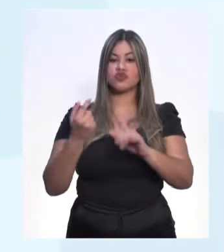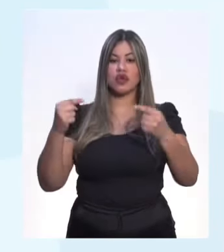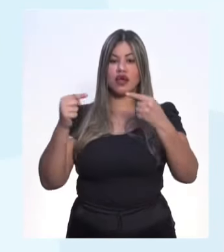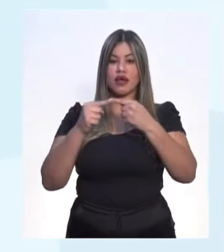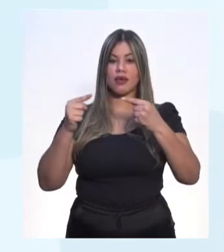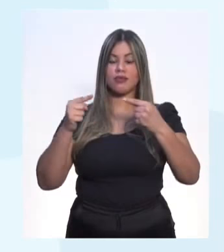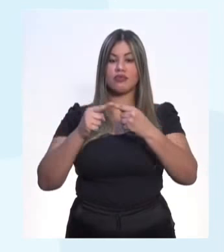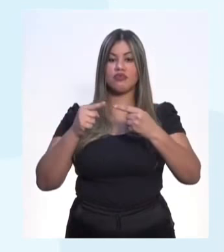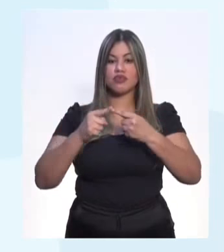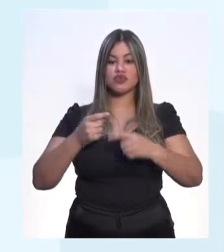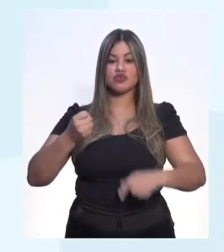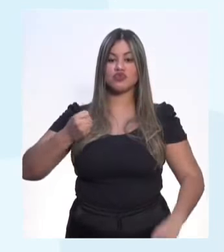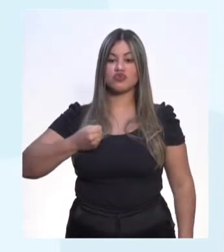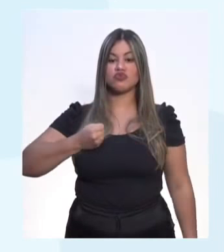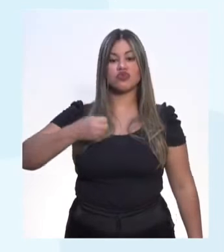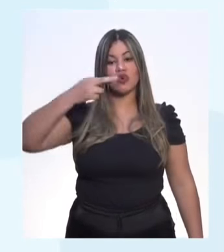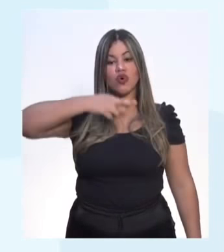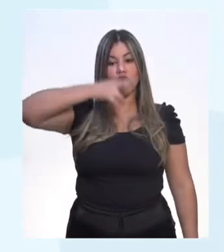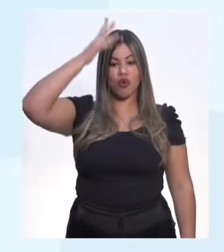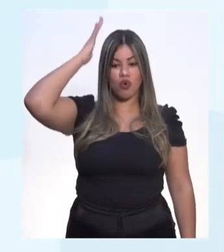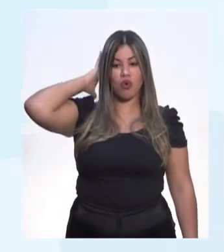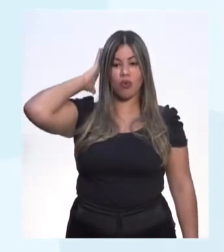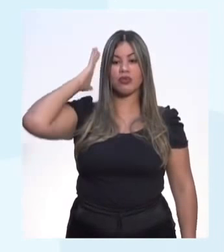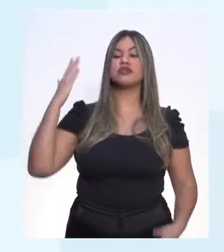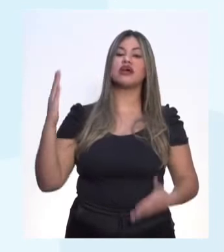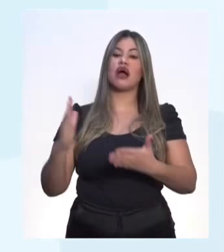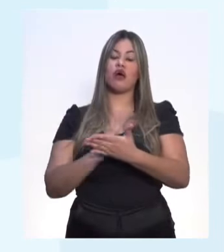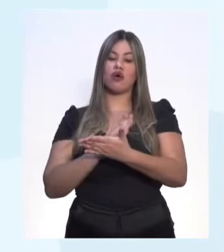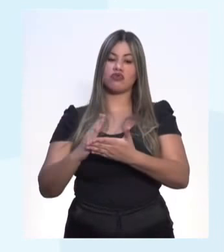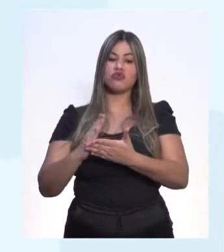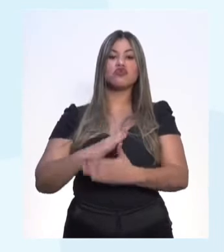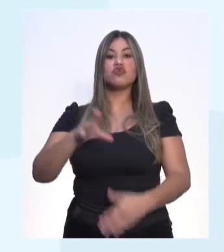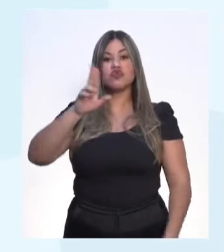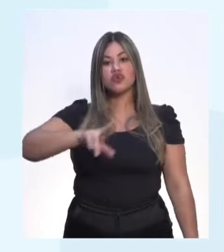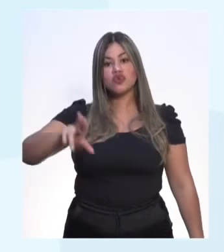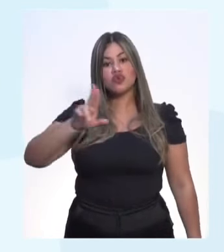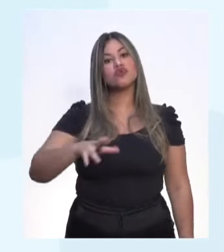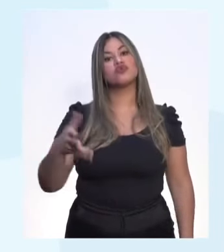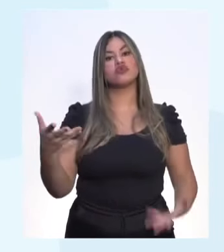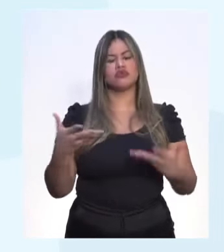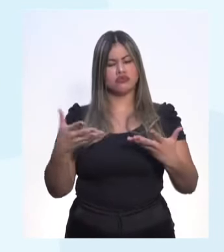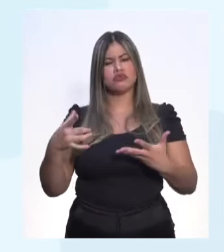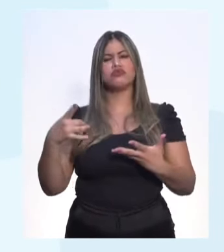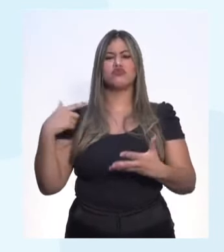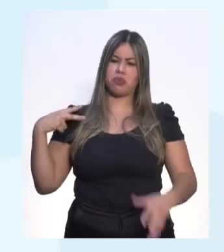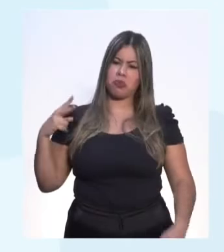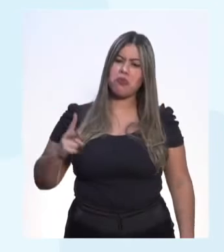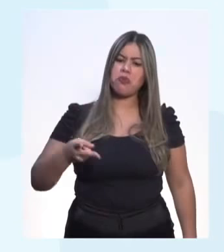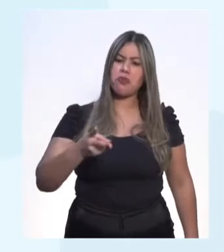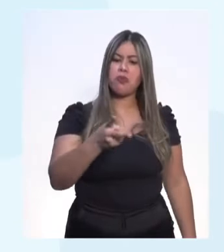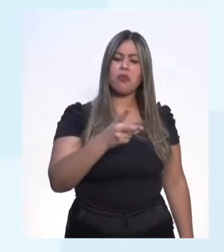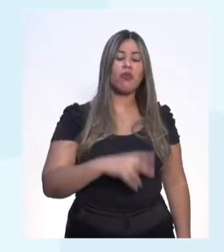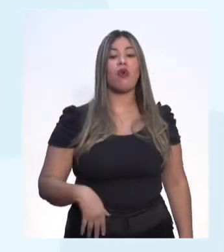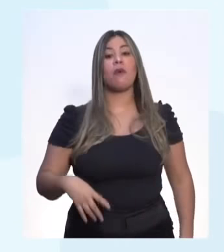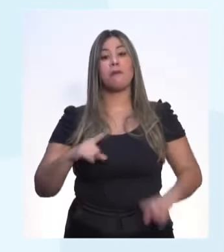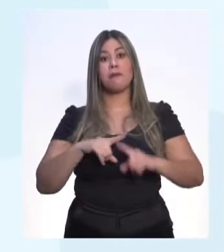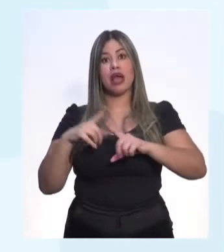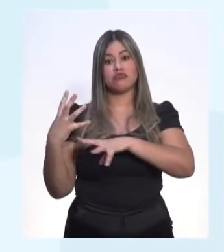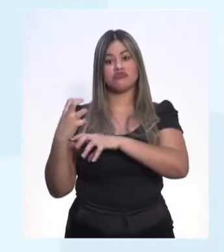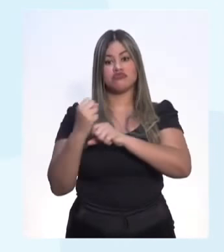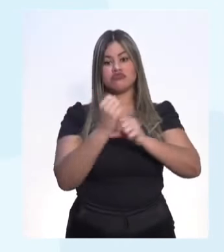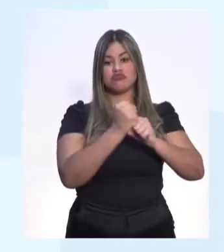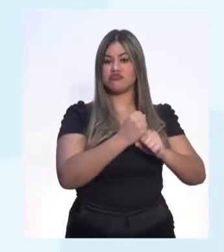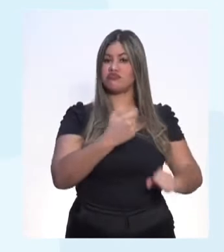os algarismos romanos alguns símbolos ainda são utilizados nos dias de hoje como a gente bem sabe e não faz conta com algarismo romano